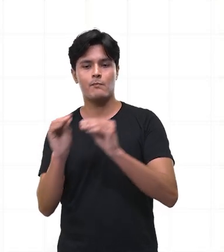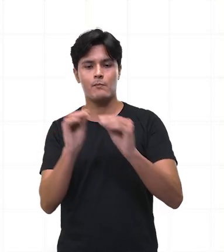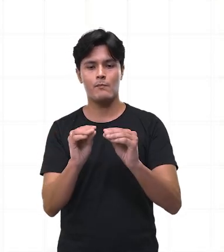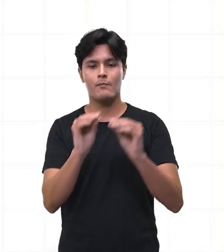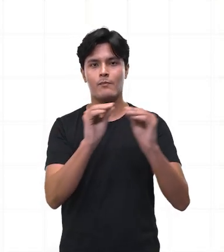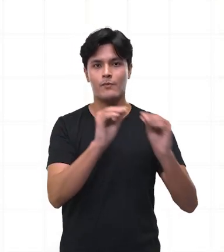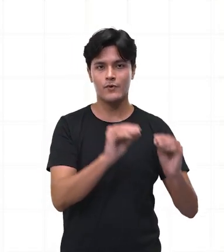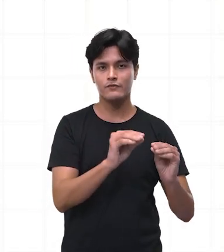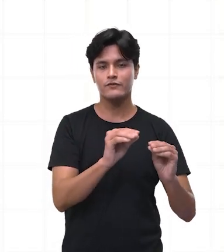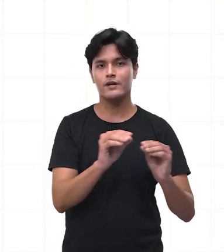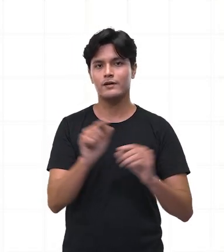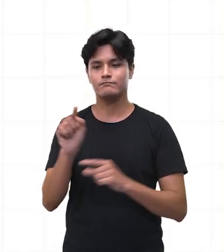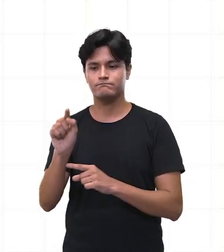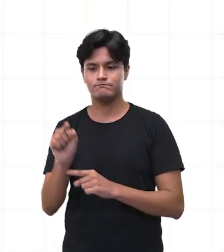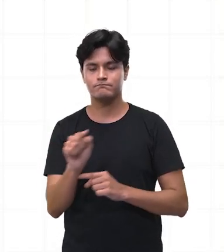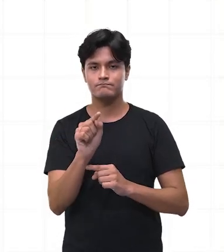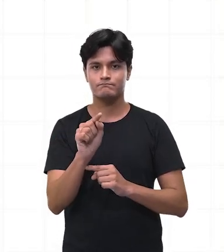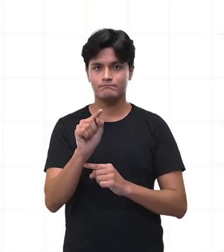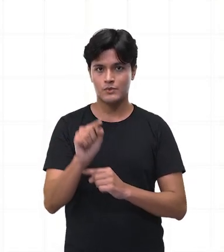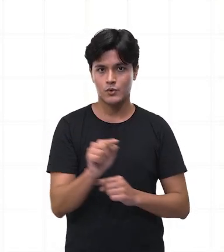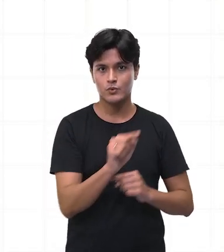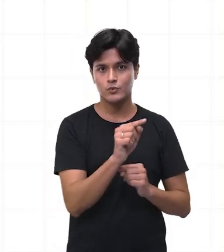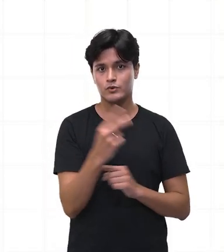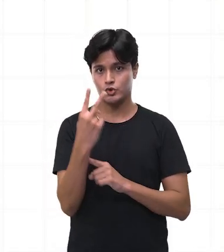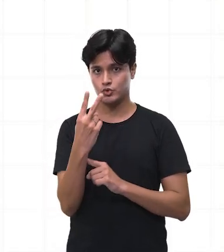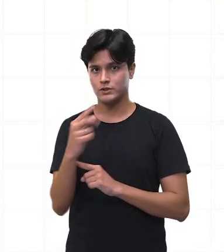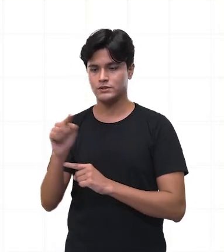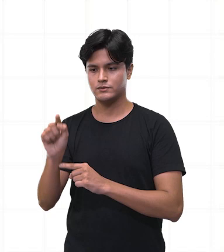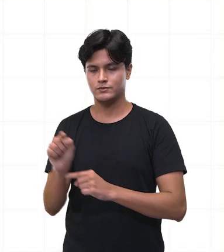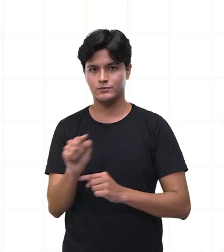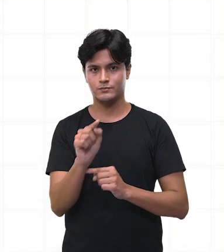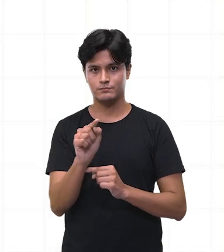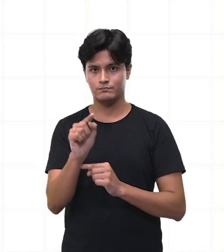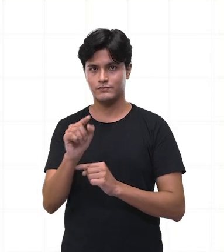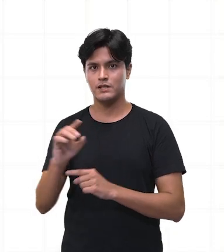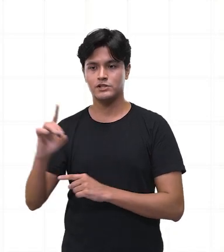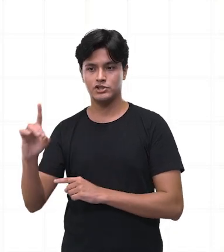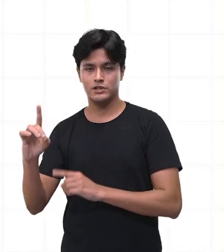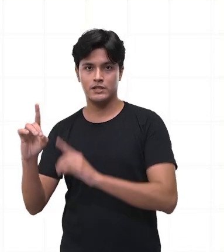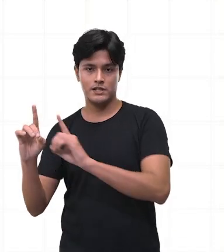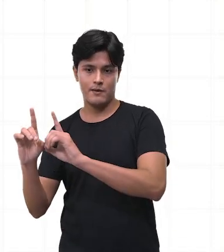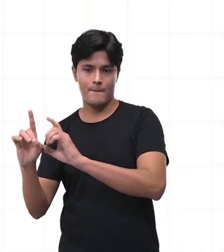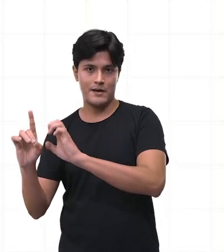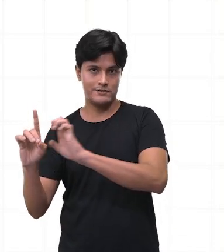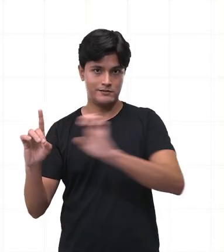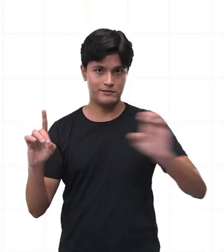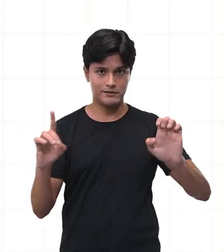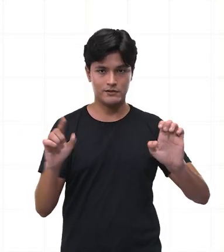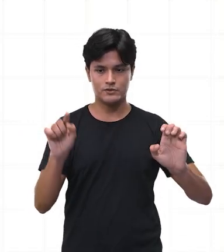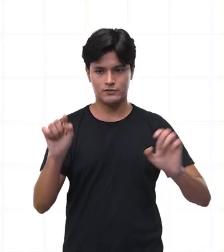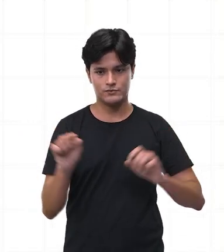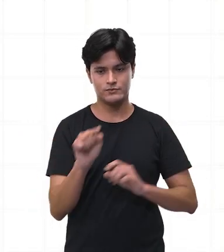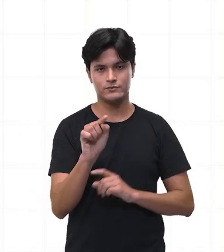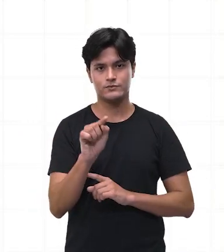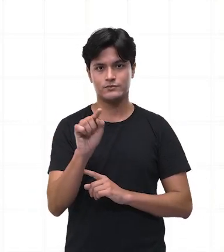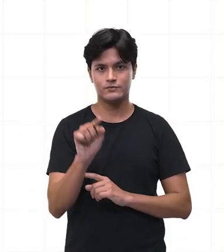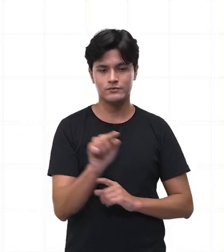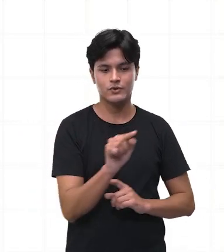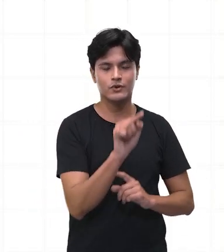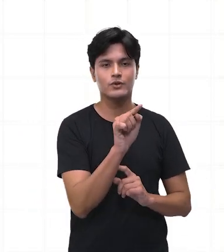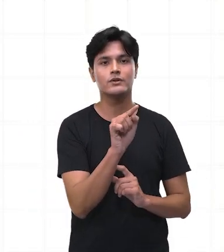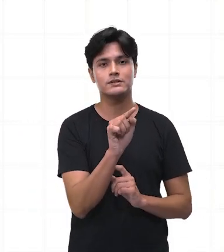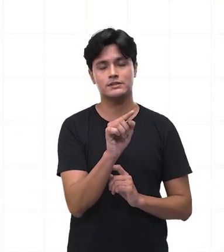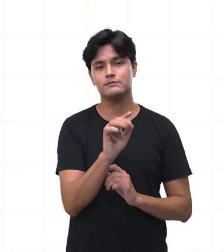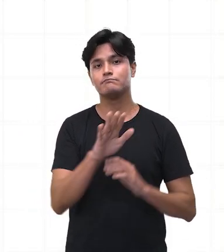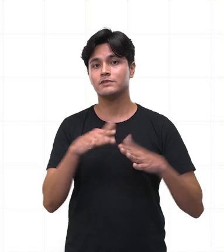casas decimais, contando da direita para a esquerda. Ok? Então, a